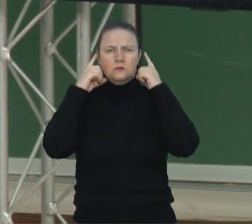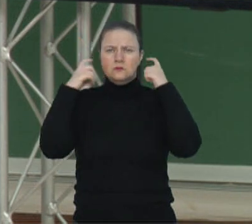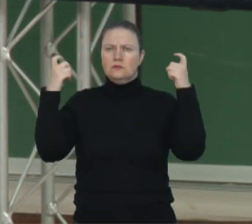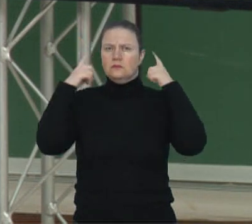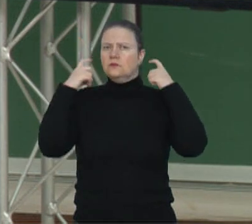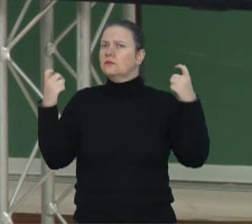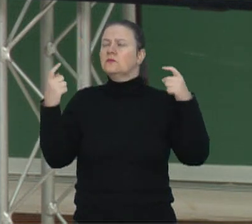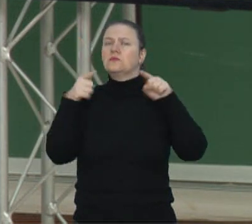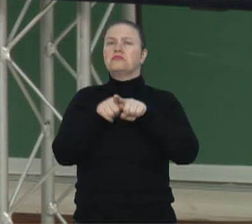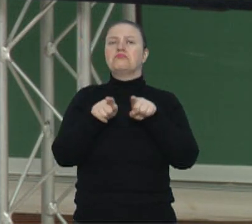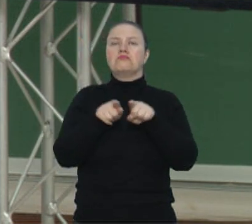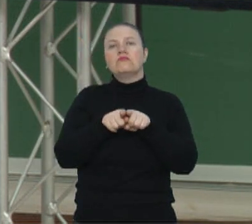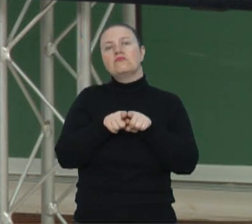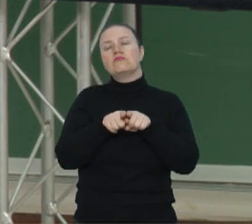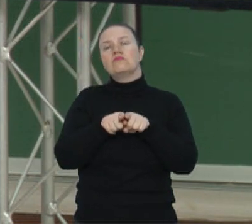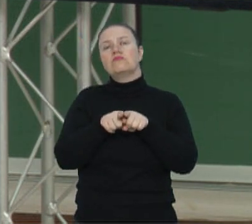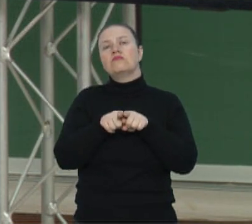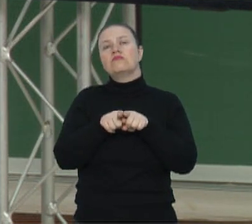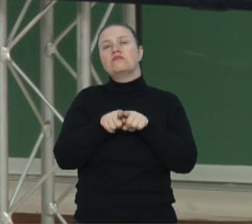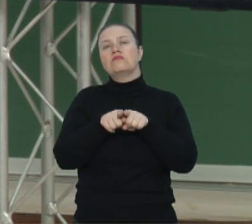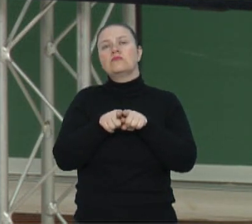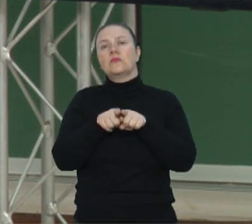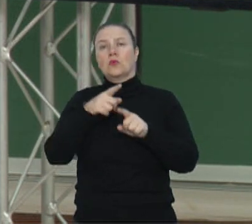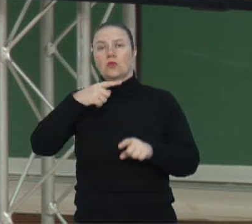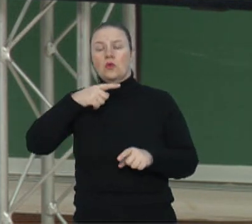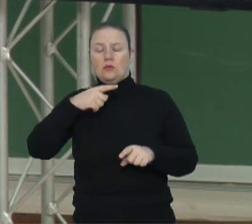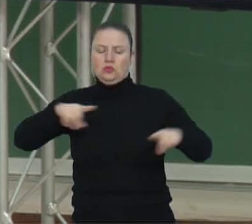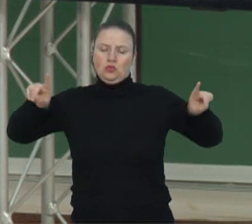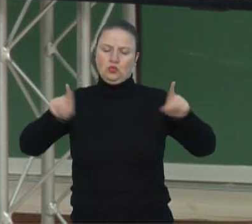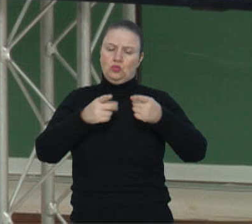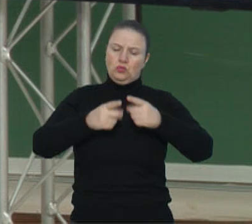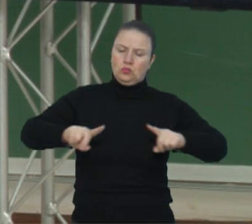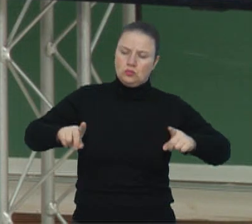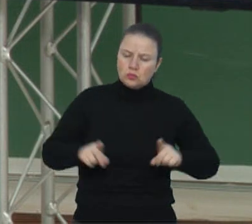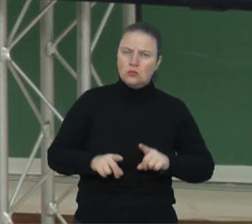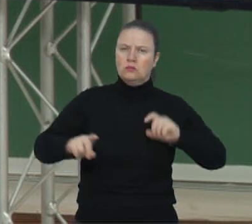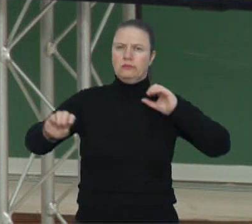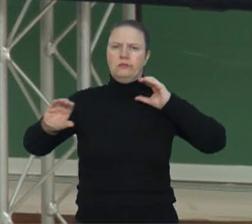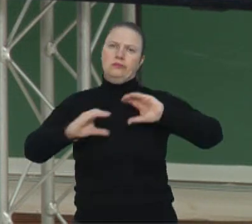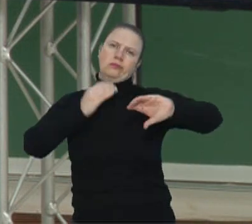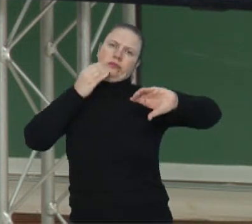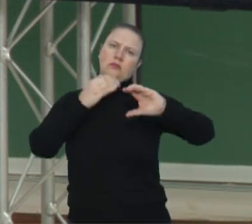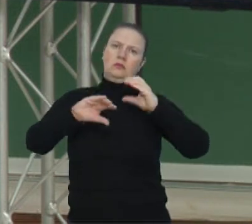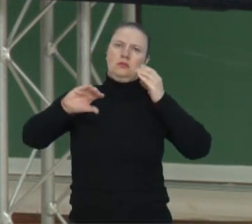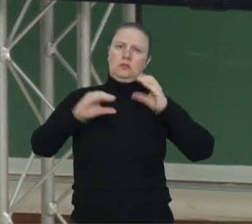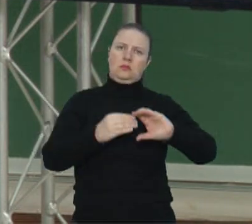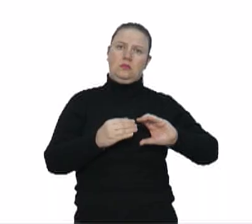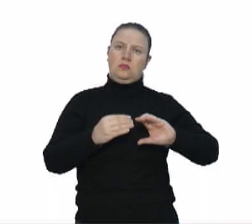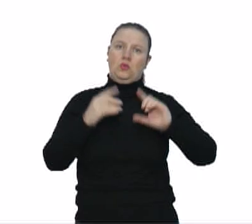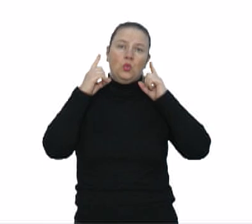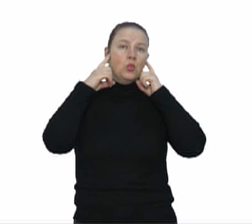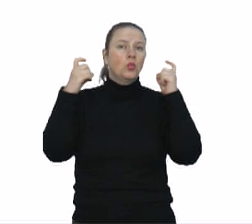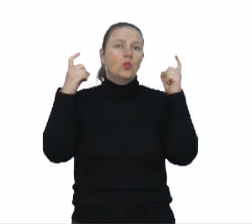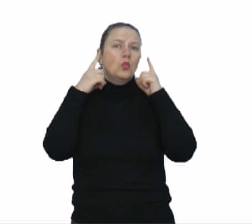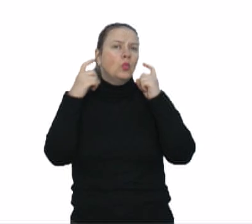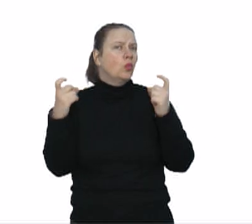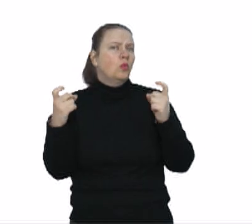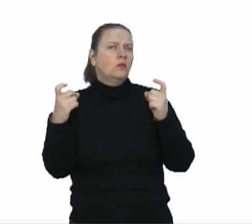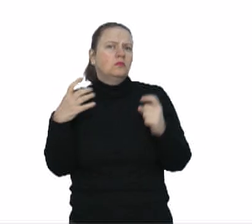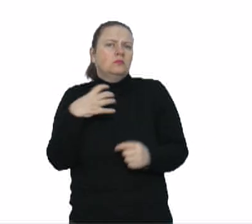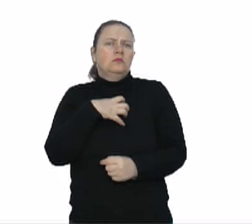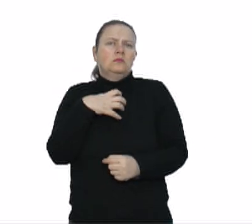né, sobre a questão da sons e a música. Então, a gente vai ver vários elementos. Então, o som é uma